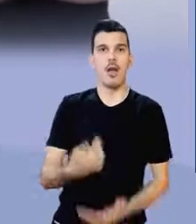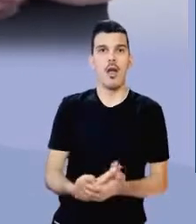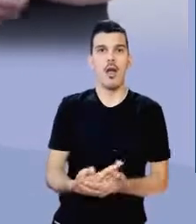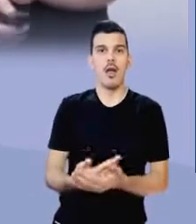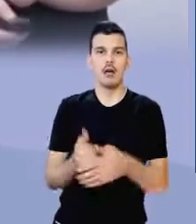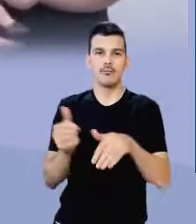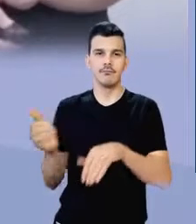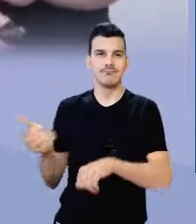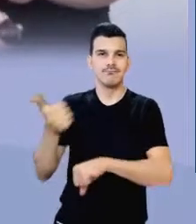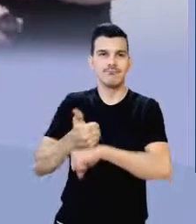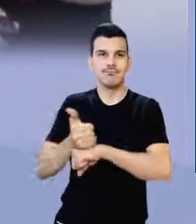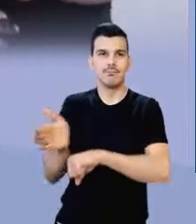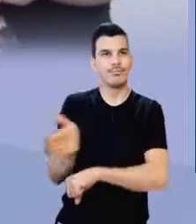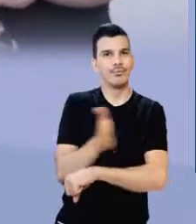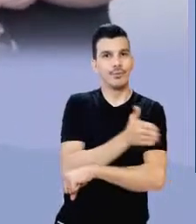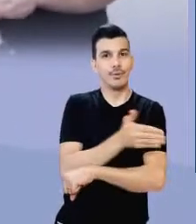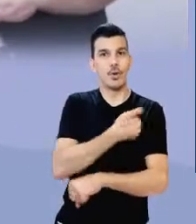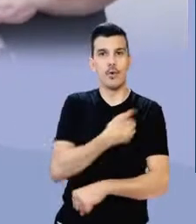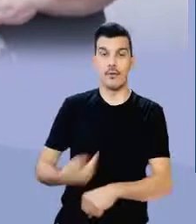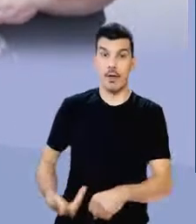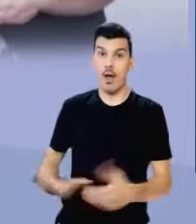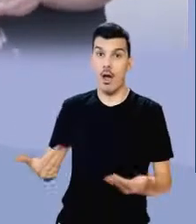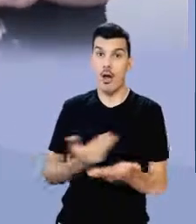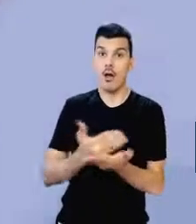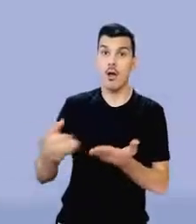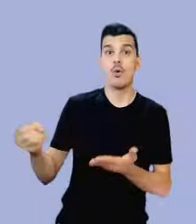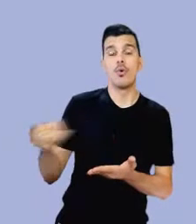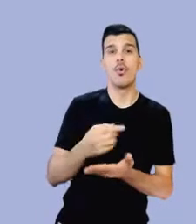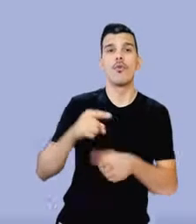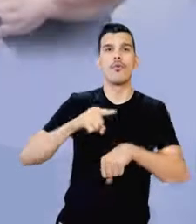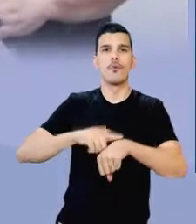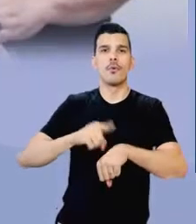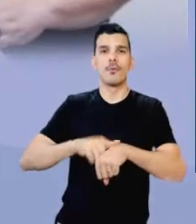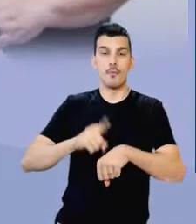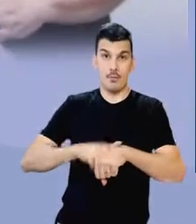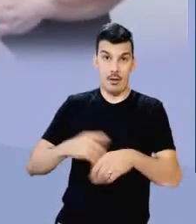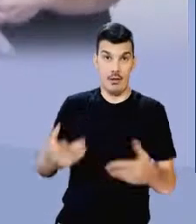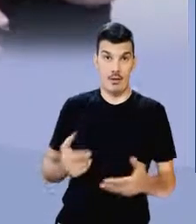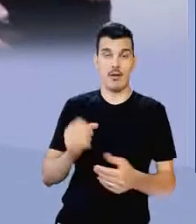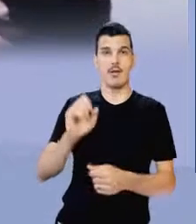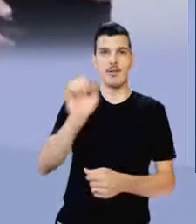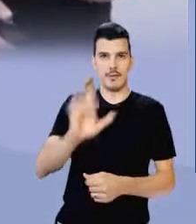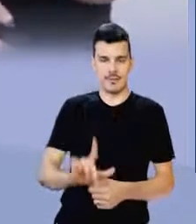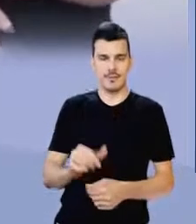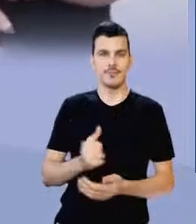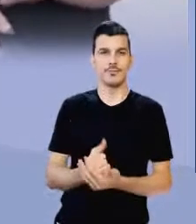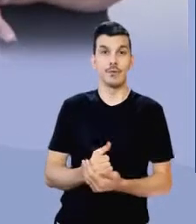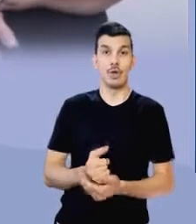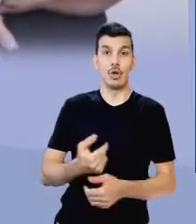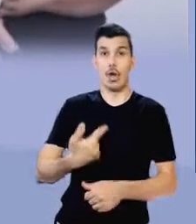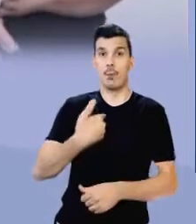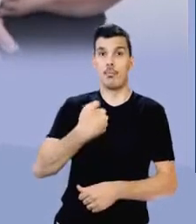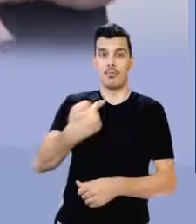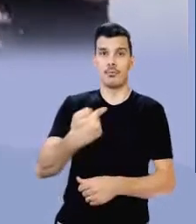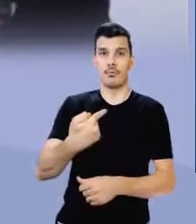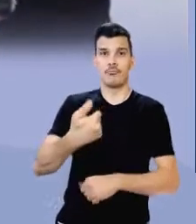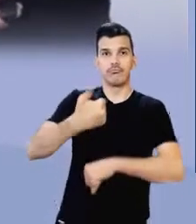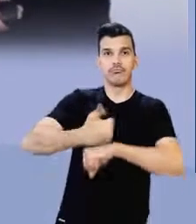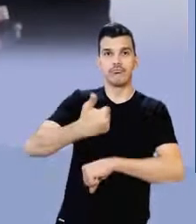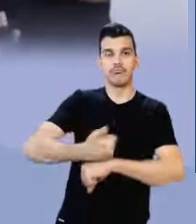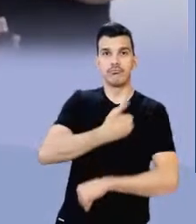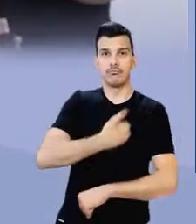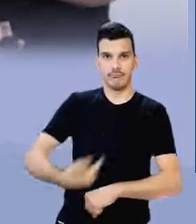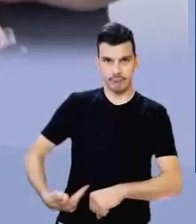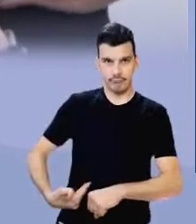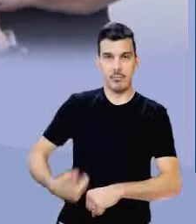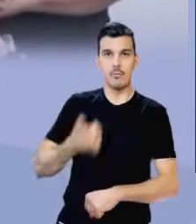um novo período na história da literatura. Getúlio sobe ao poder em 1930 e se